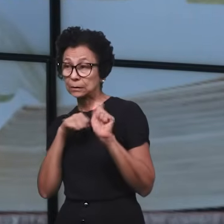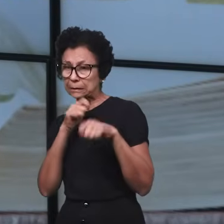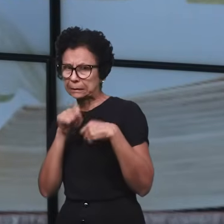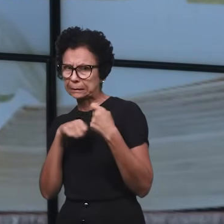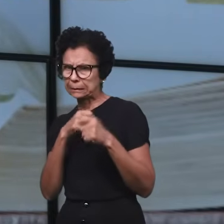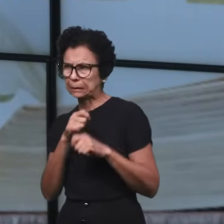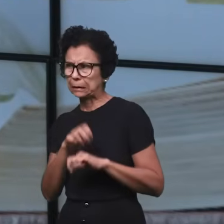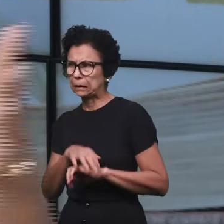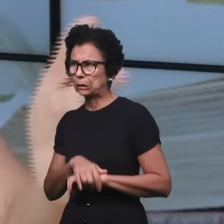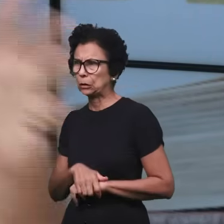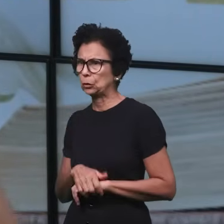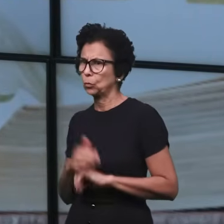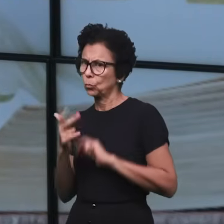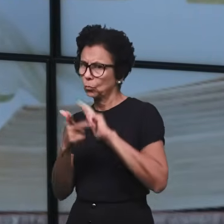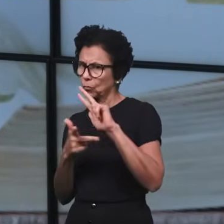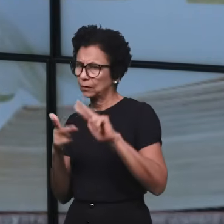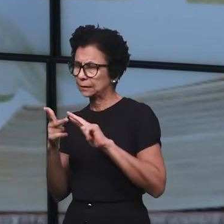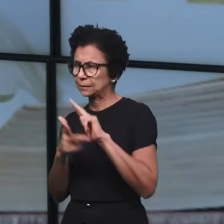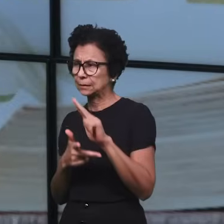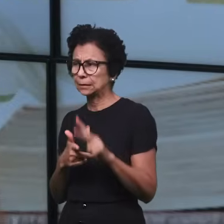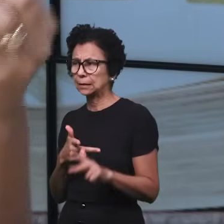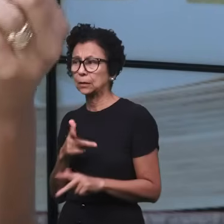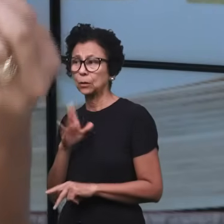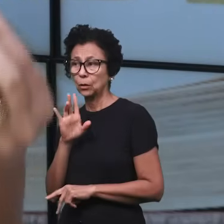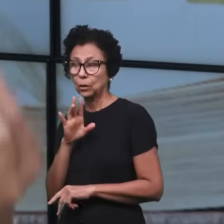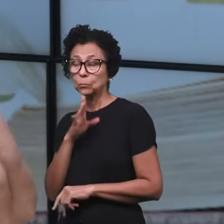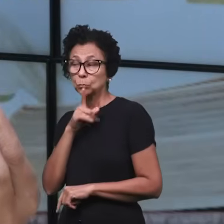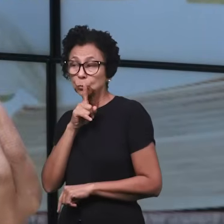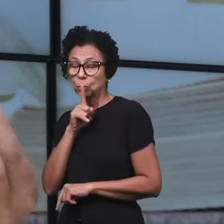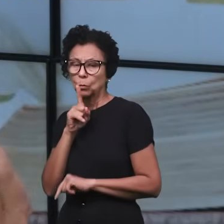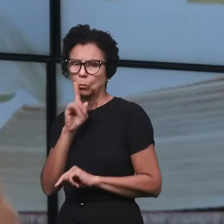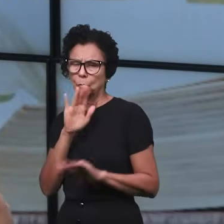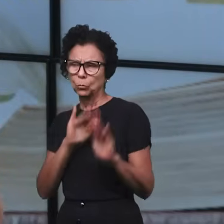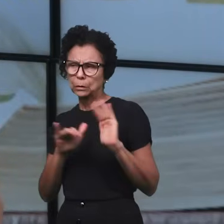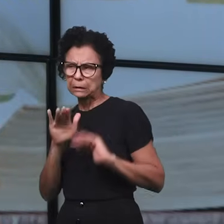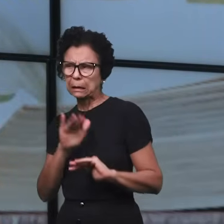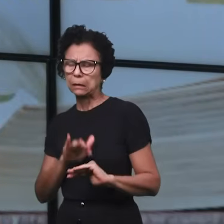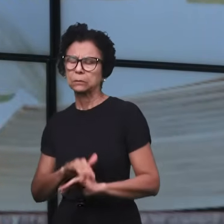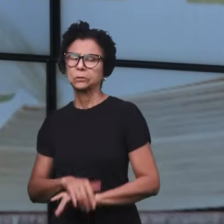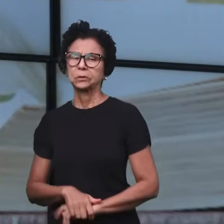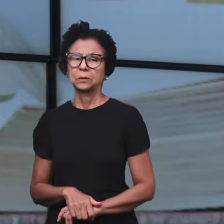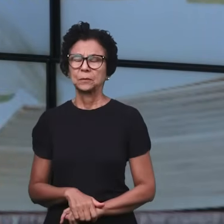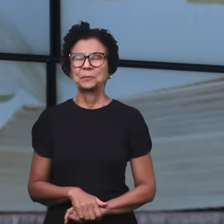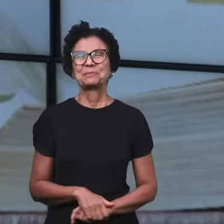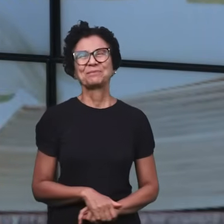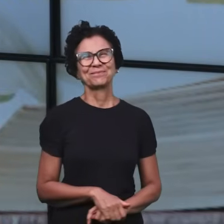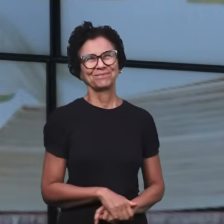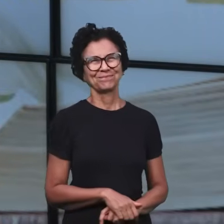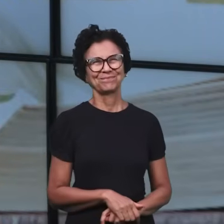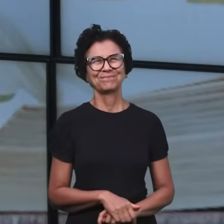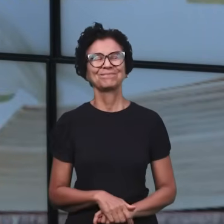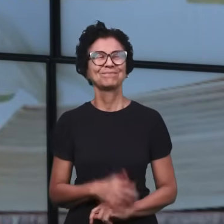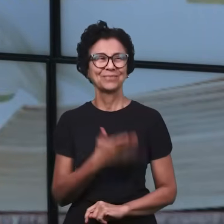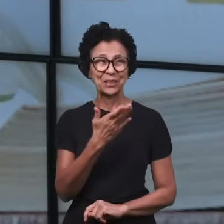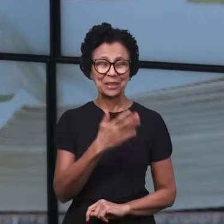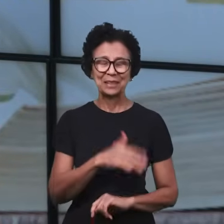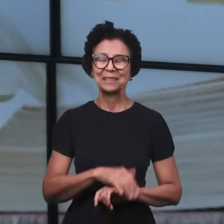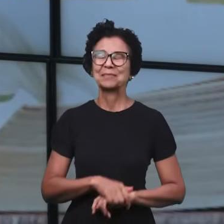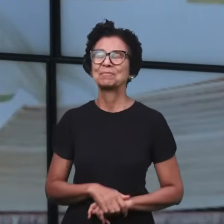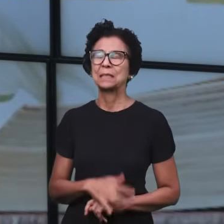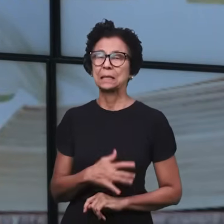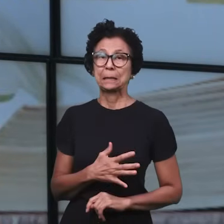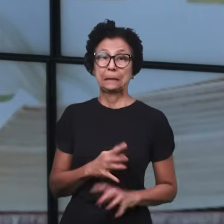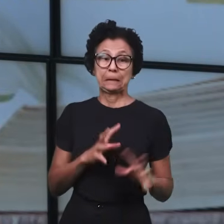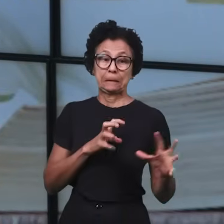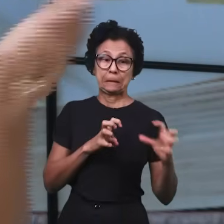quer nem falar. E você falou assim, olha, às vezes a mulher pode ser muito bonita, mas ela é aquela que briga o tempo todo dentro